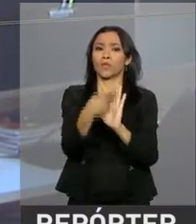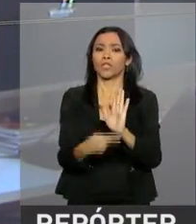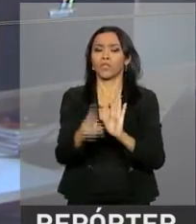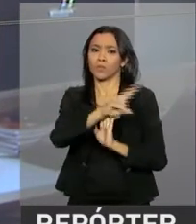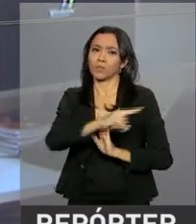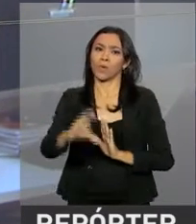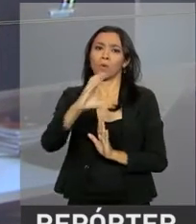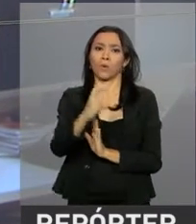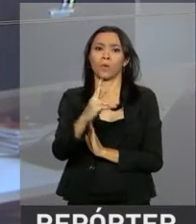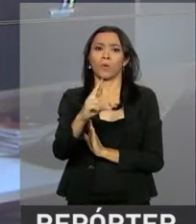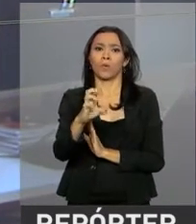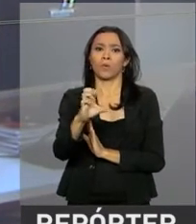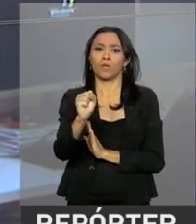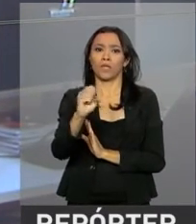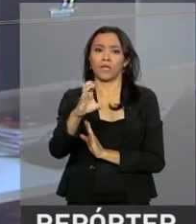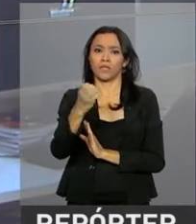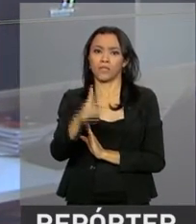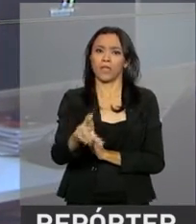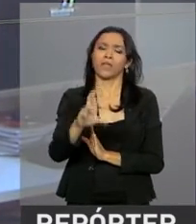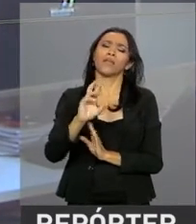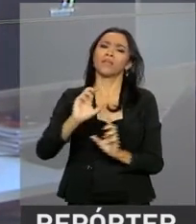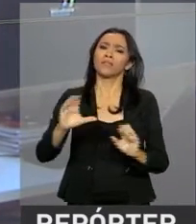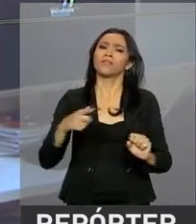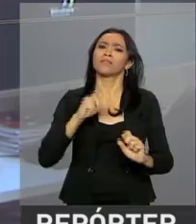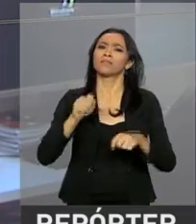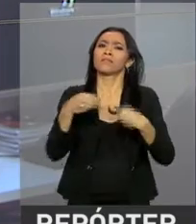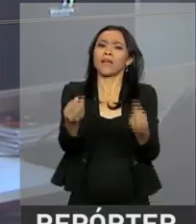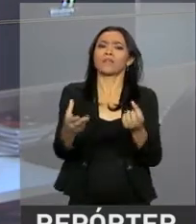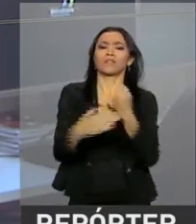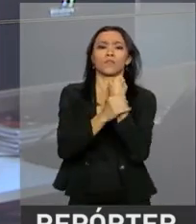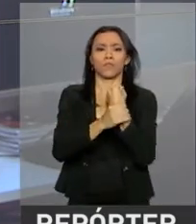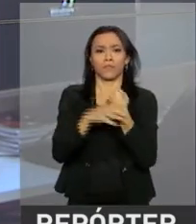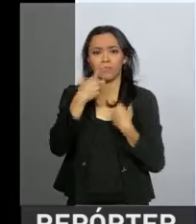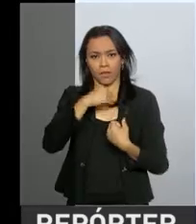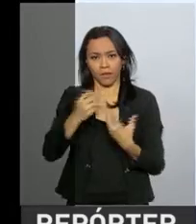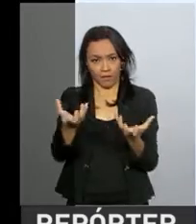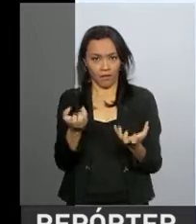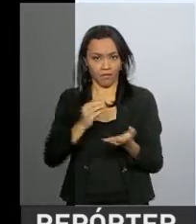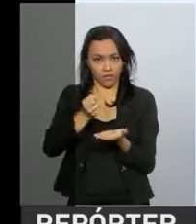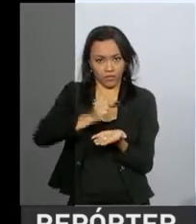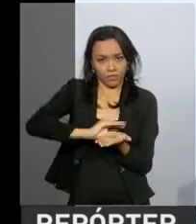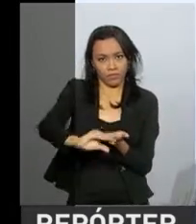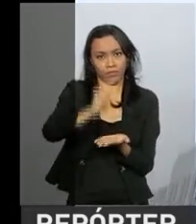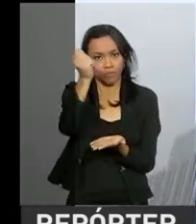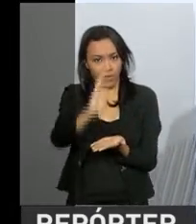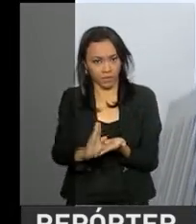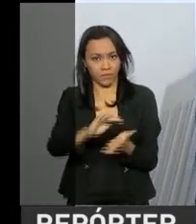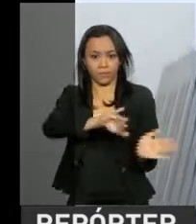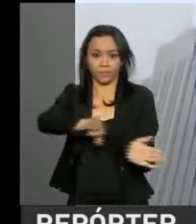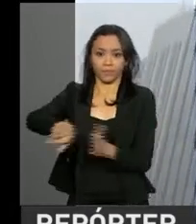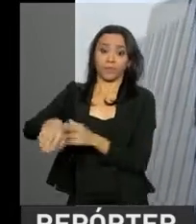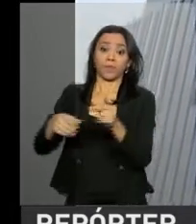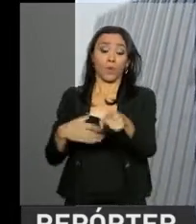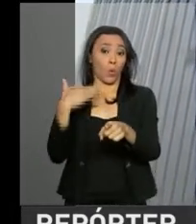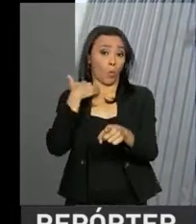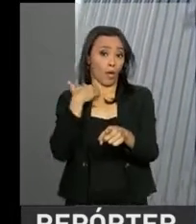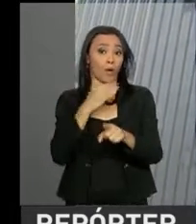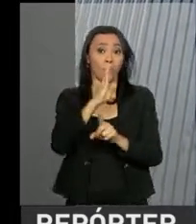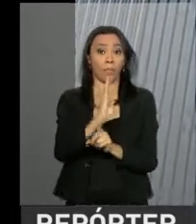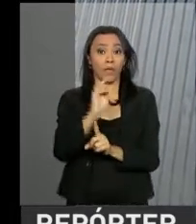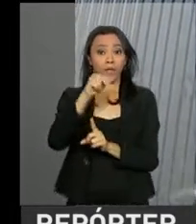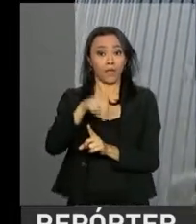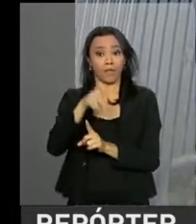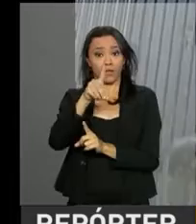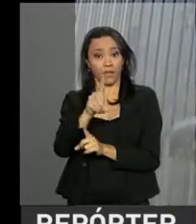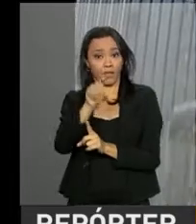jurídica e estabilidade aos investidores nacionais e estrangeiros. O BNDES, o Banco Nacional